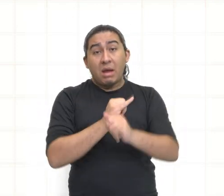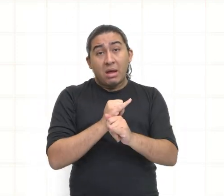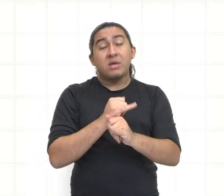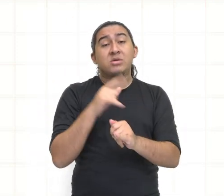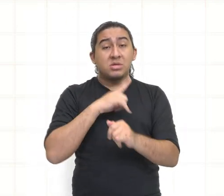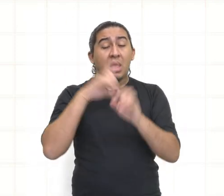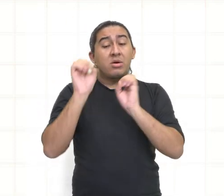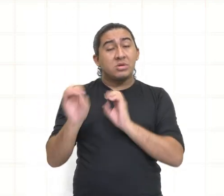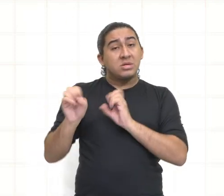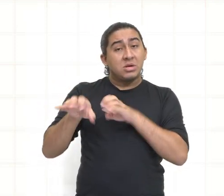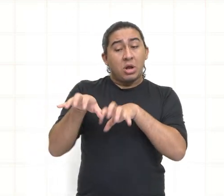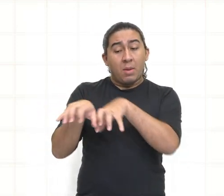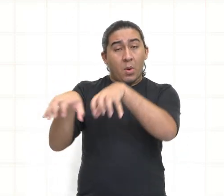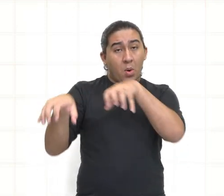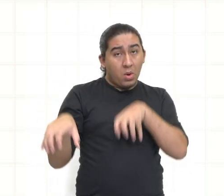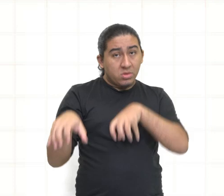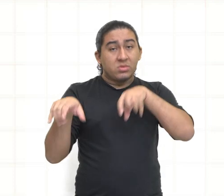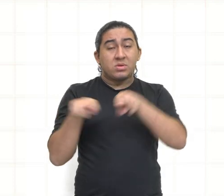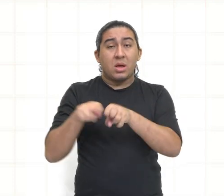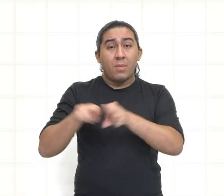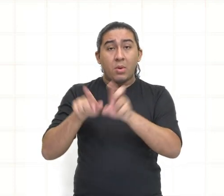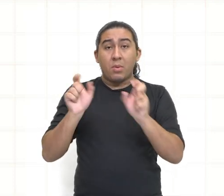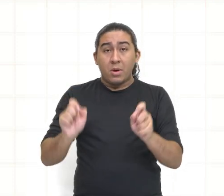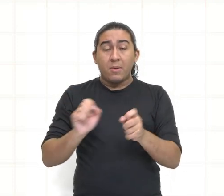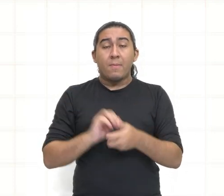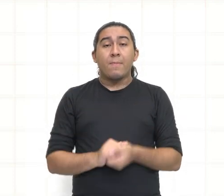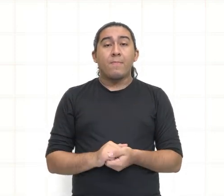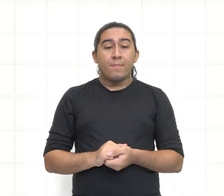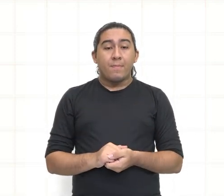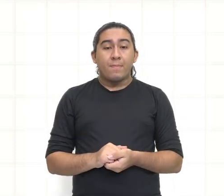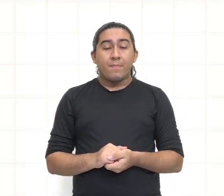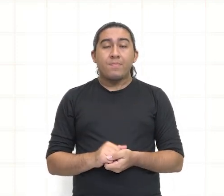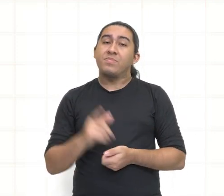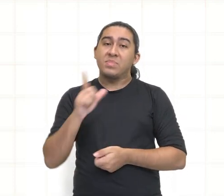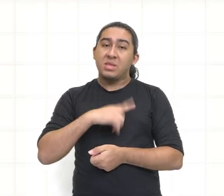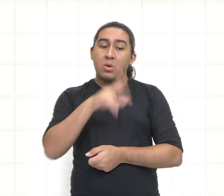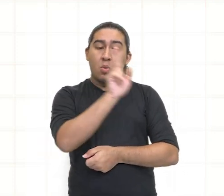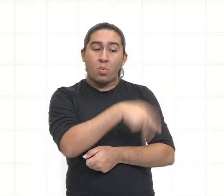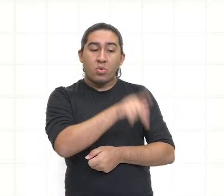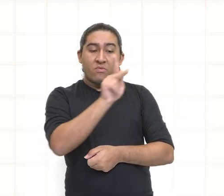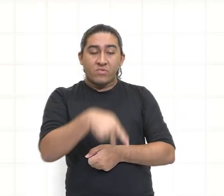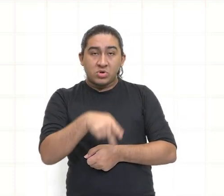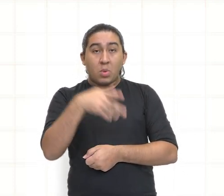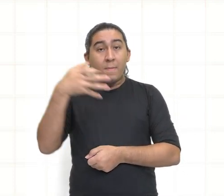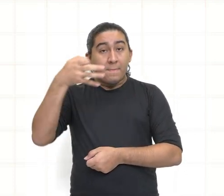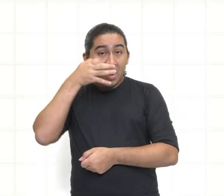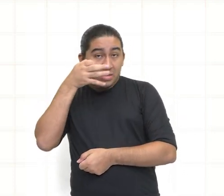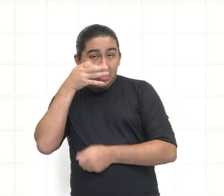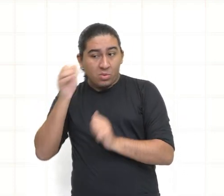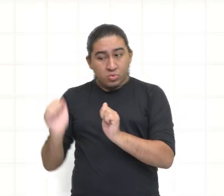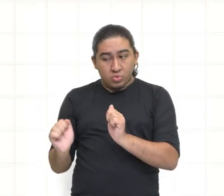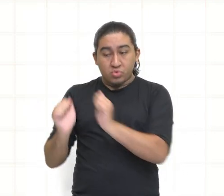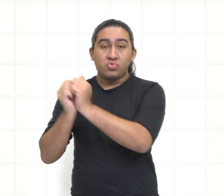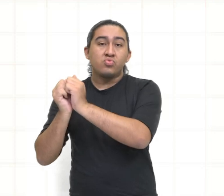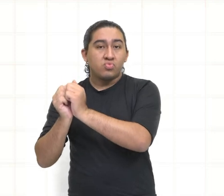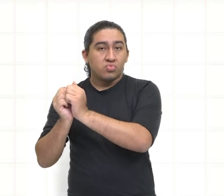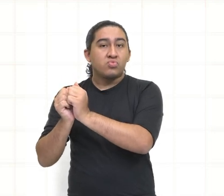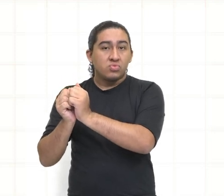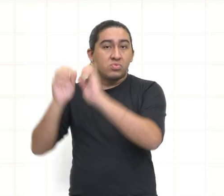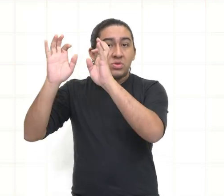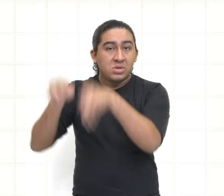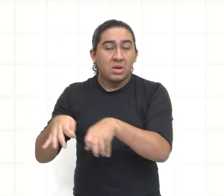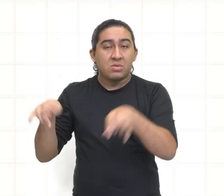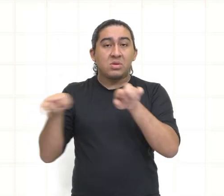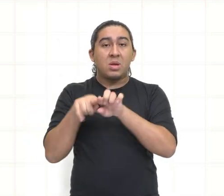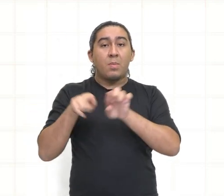do ensino remoto, através de quê? Através de ter um professor presencial com eles, e